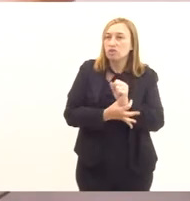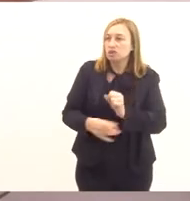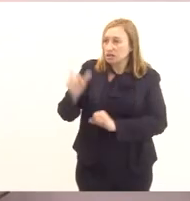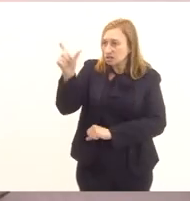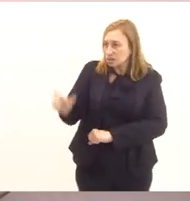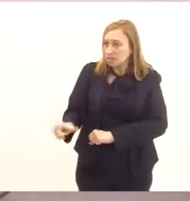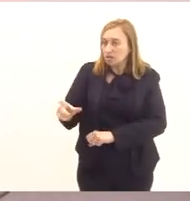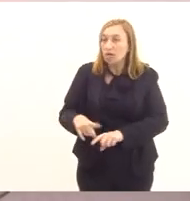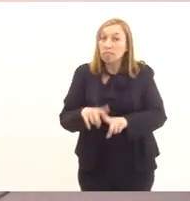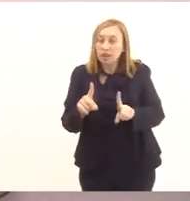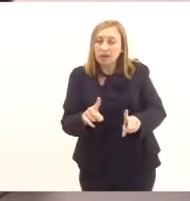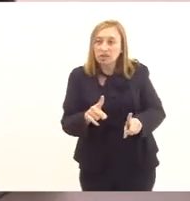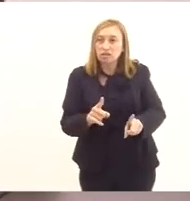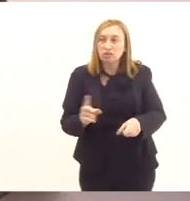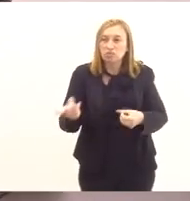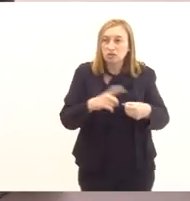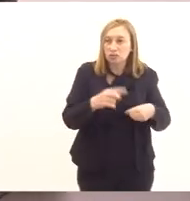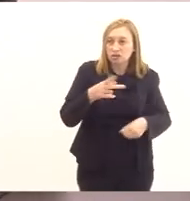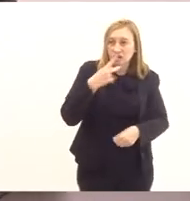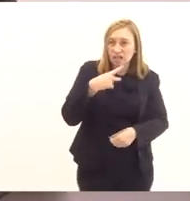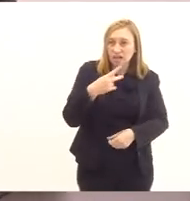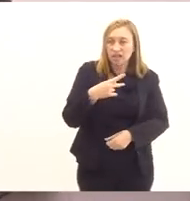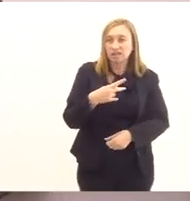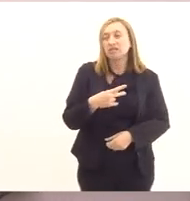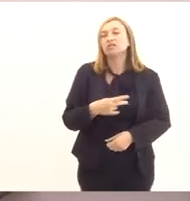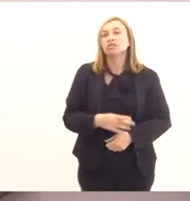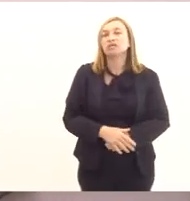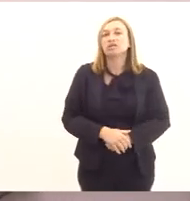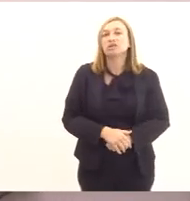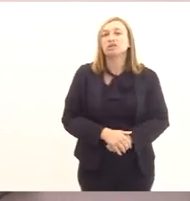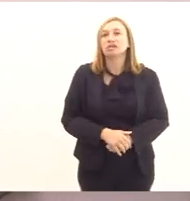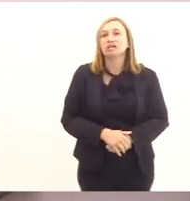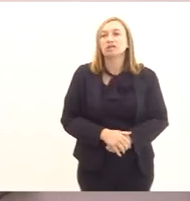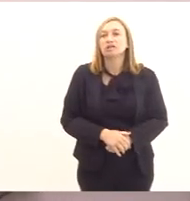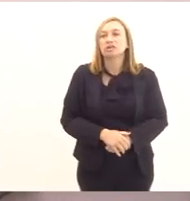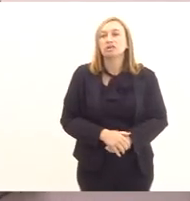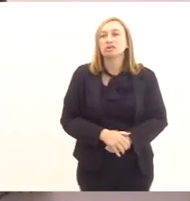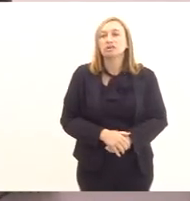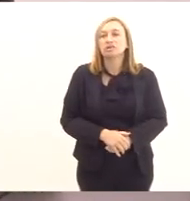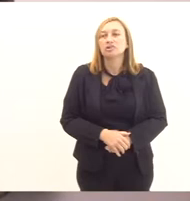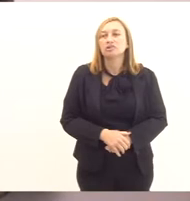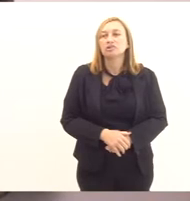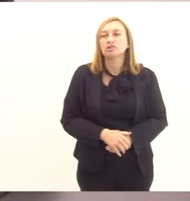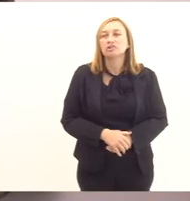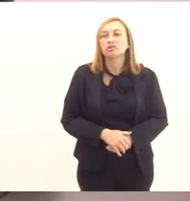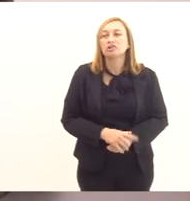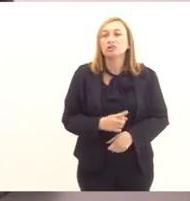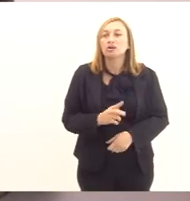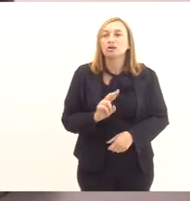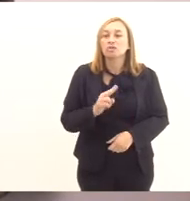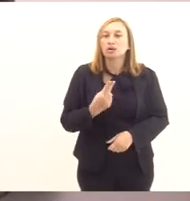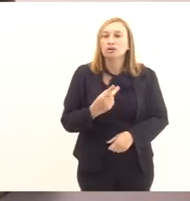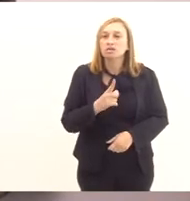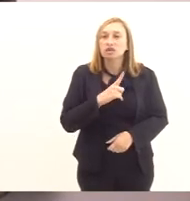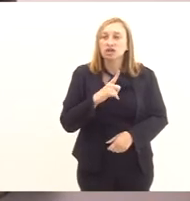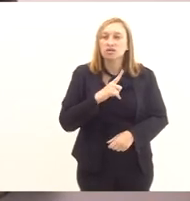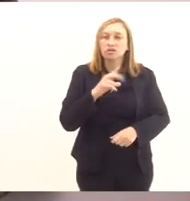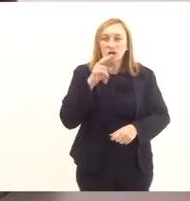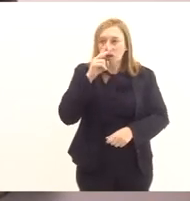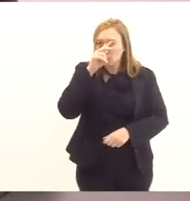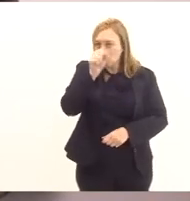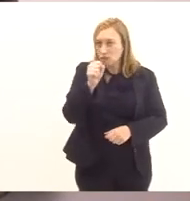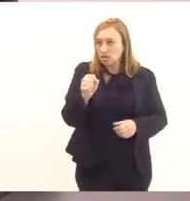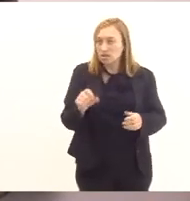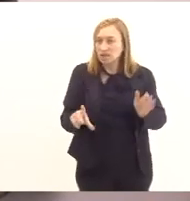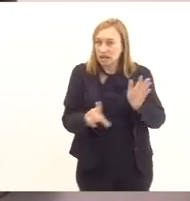rapaz mais volta seus aí eu posso fazer excelências que o nós temos a força da lei do